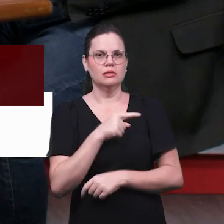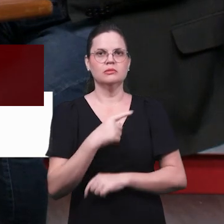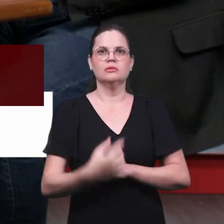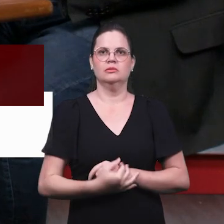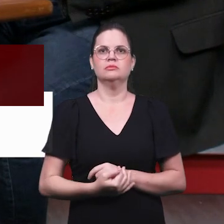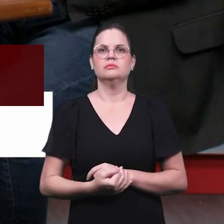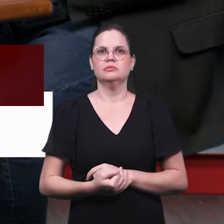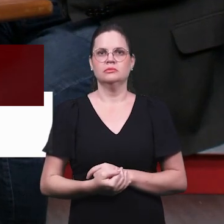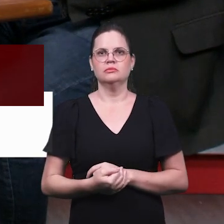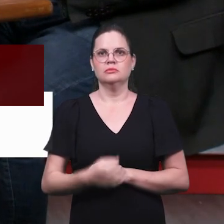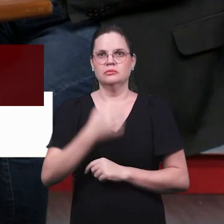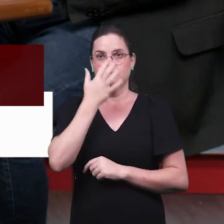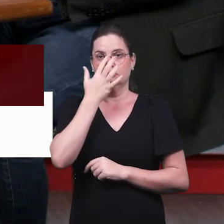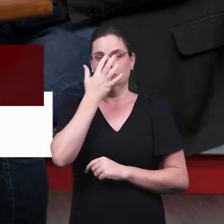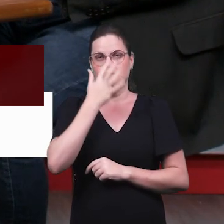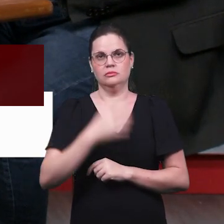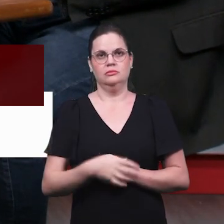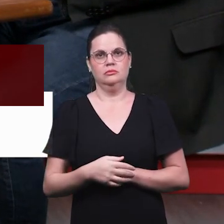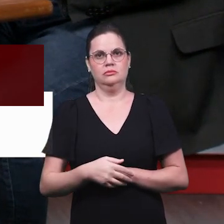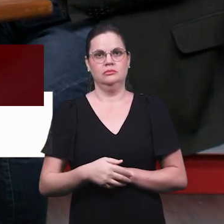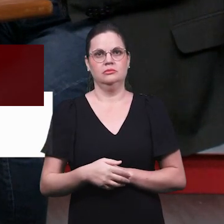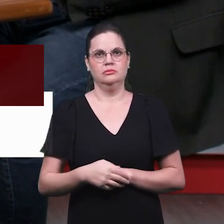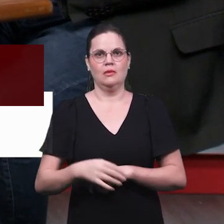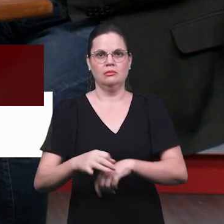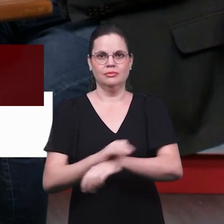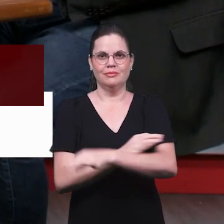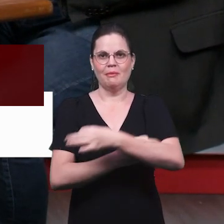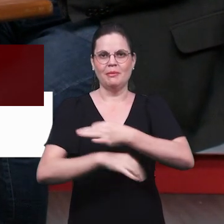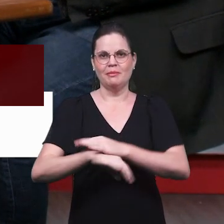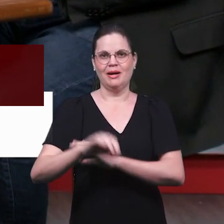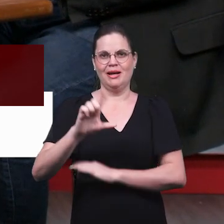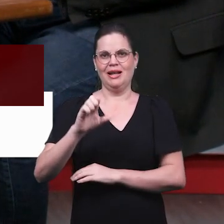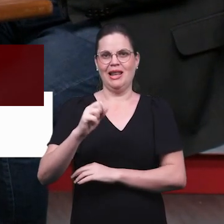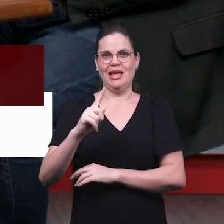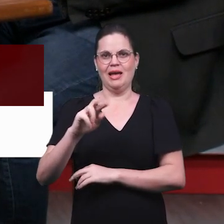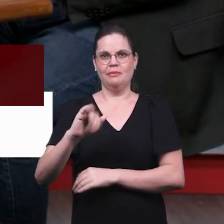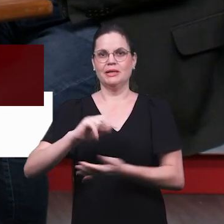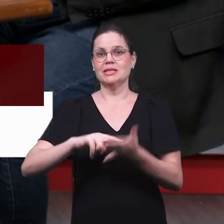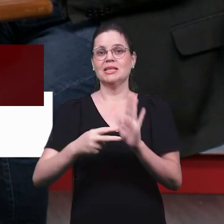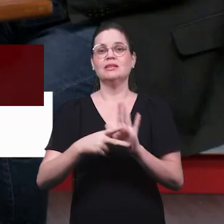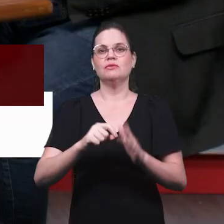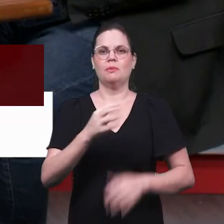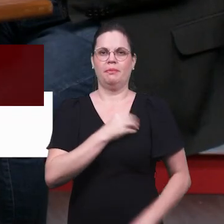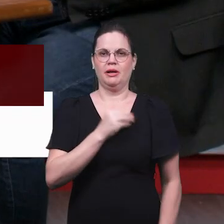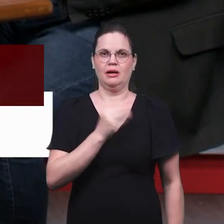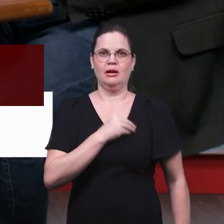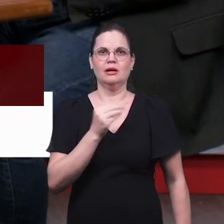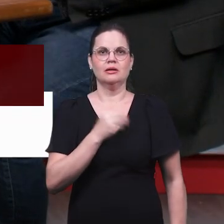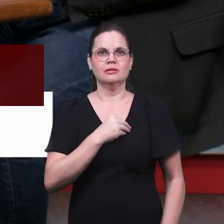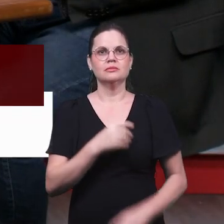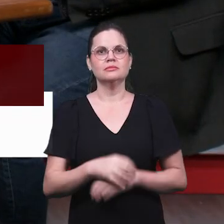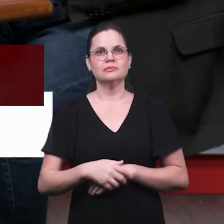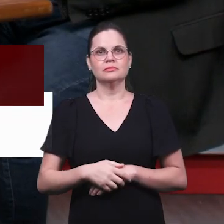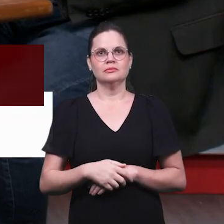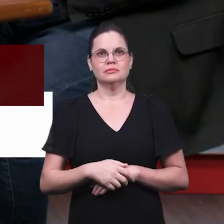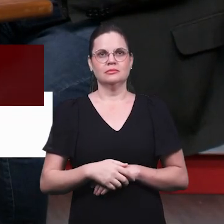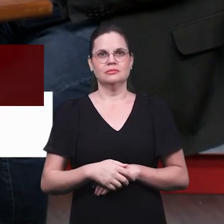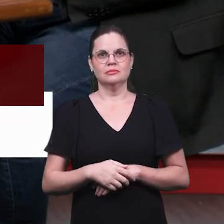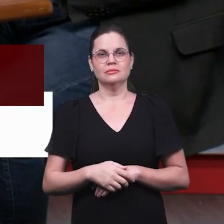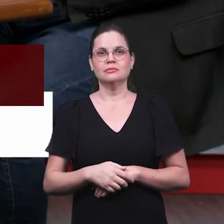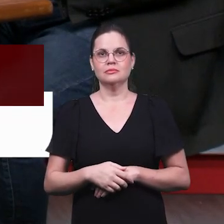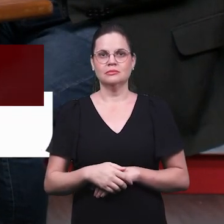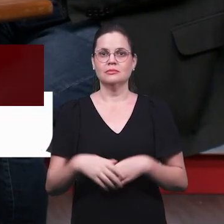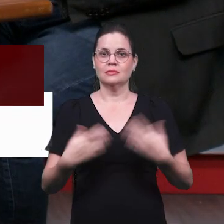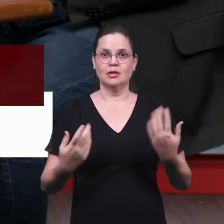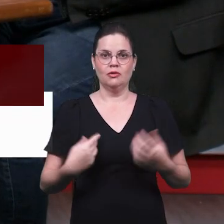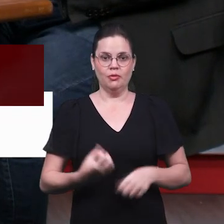Não ficou sem uma correção. E a lepra é tipo do pecado, né? A lepra é tipo do Foi pecado. a lepra que apareceu na pele